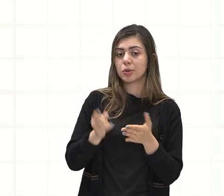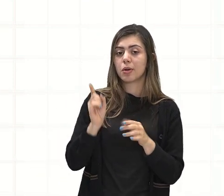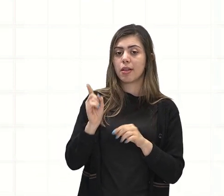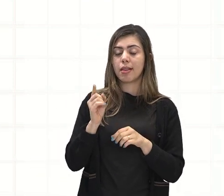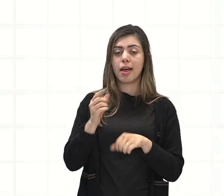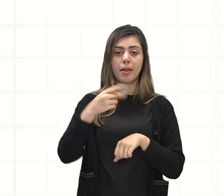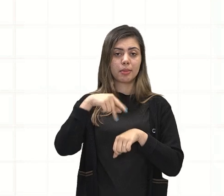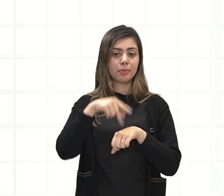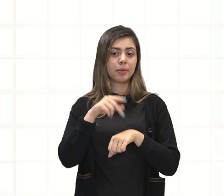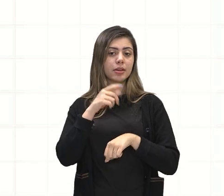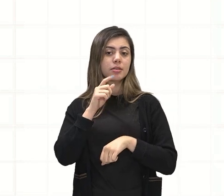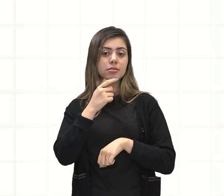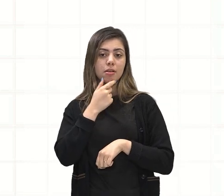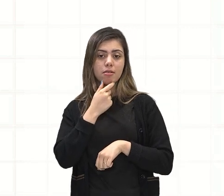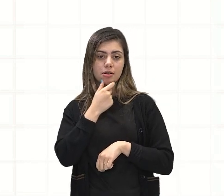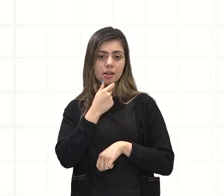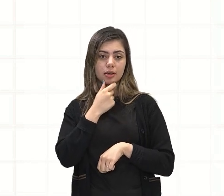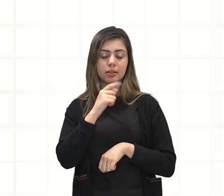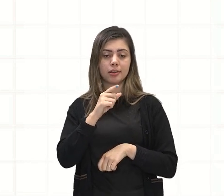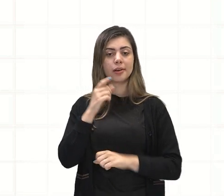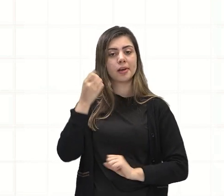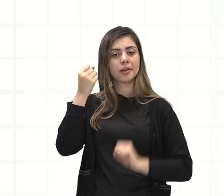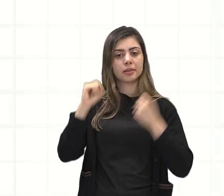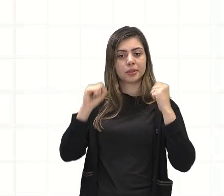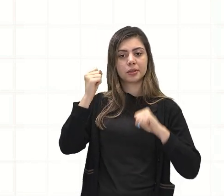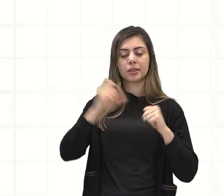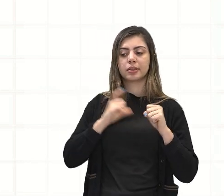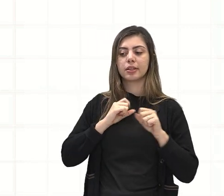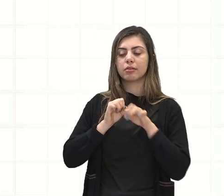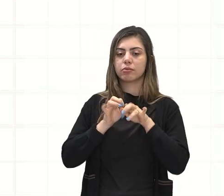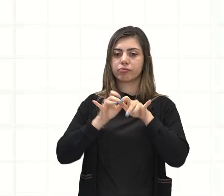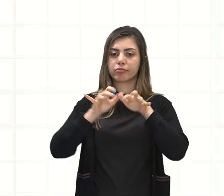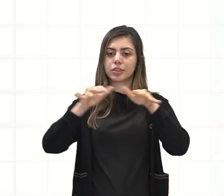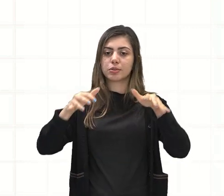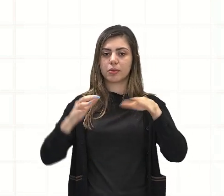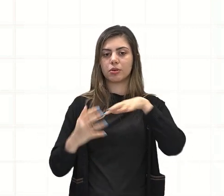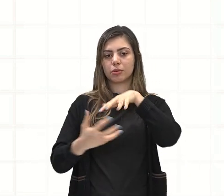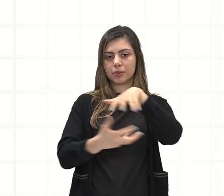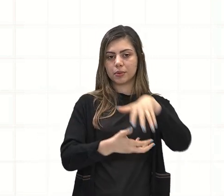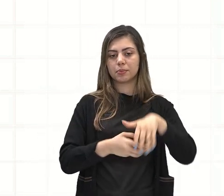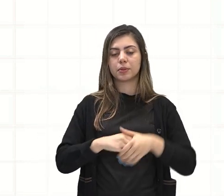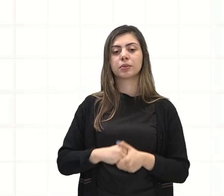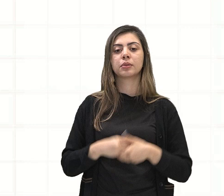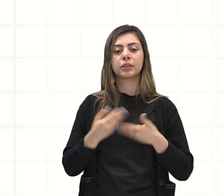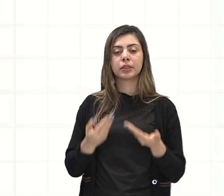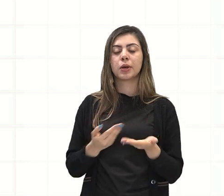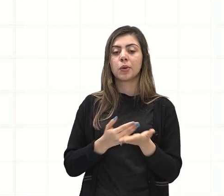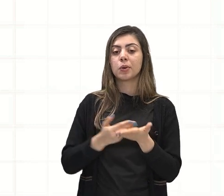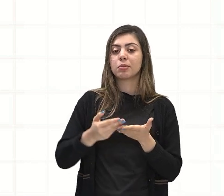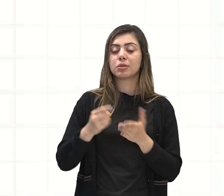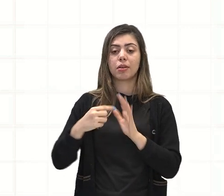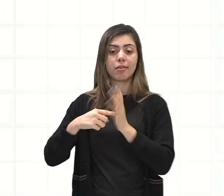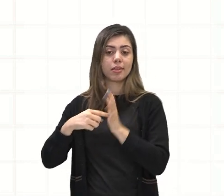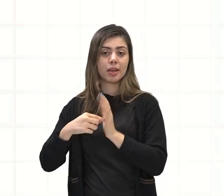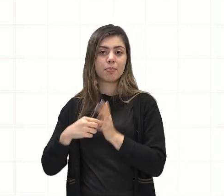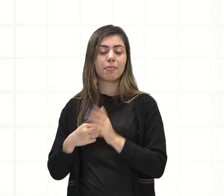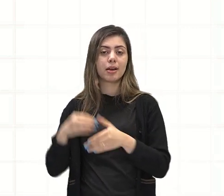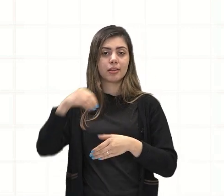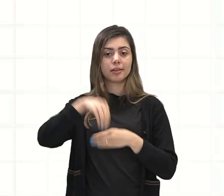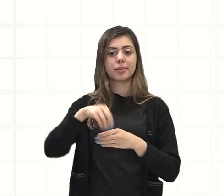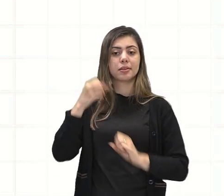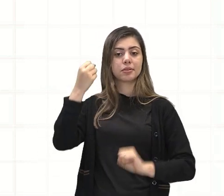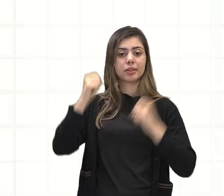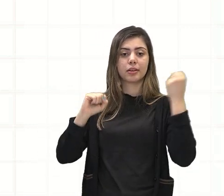iniciada na Inglaterra, essa industrialização se expandiu para outras nações. A introdução das máquinas nas